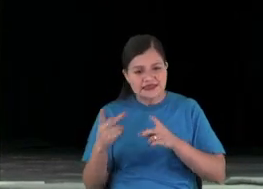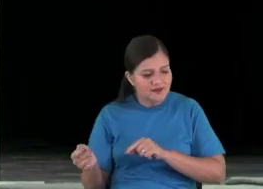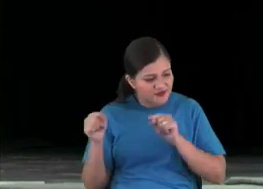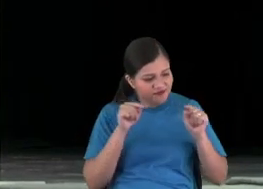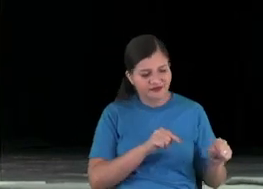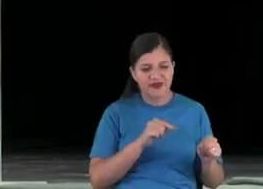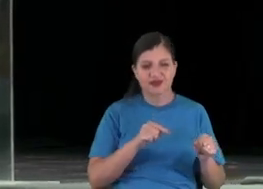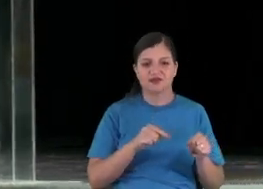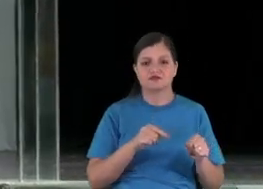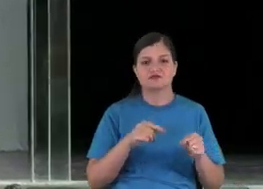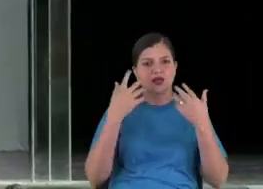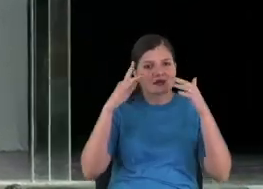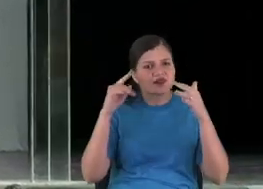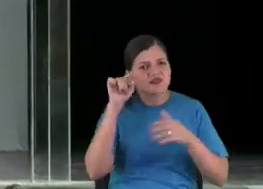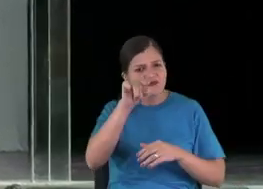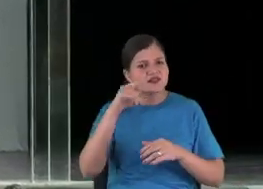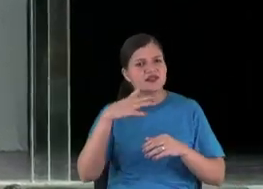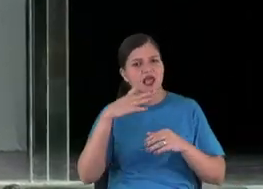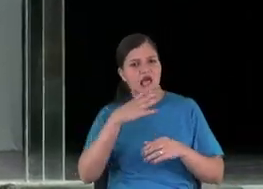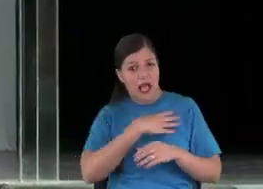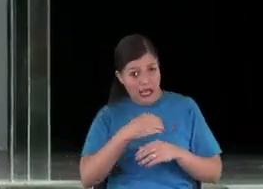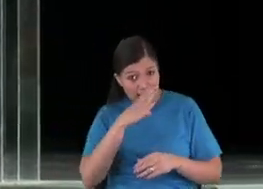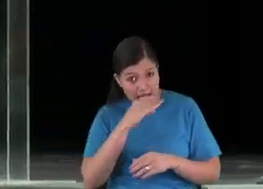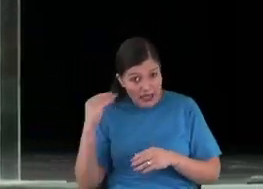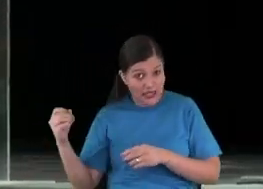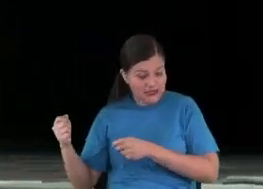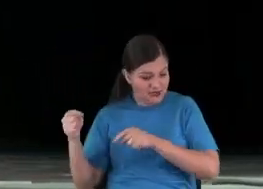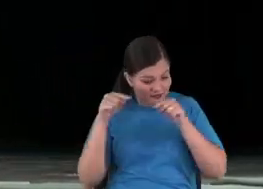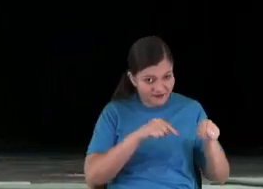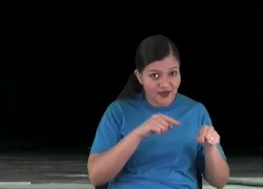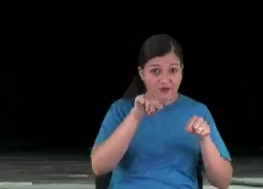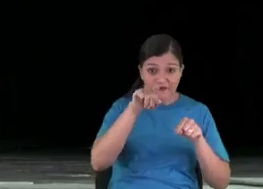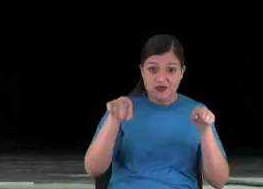você ainda vem. E você ainda vem.